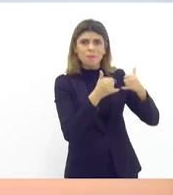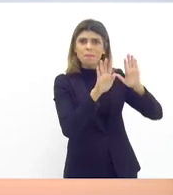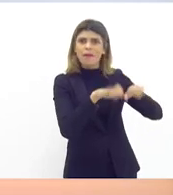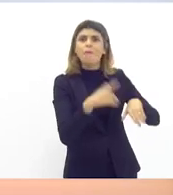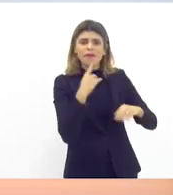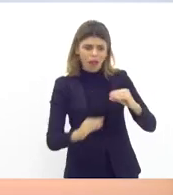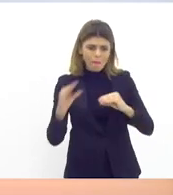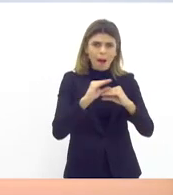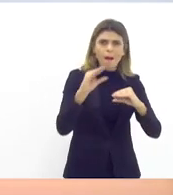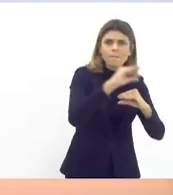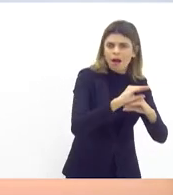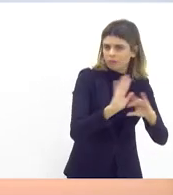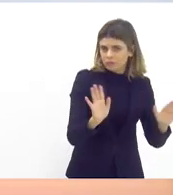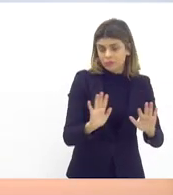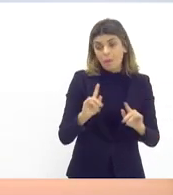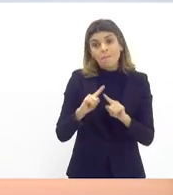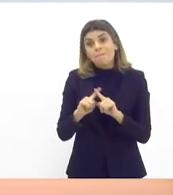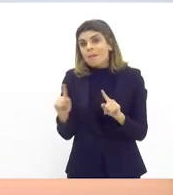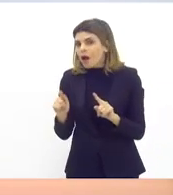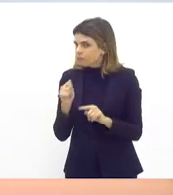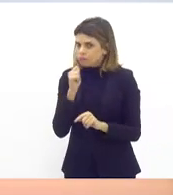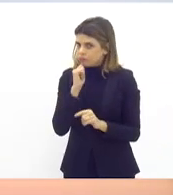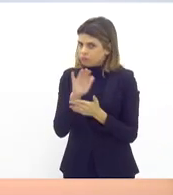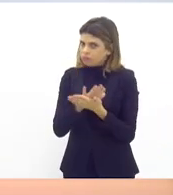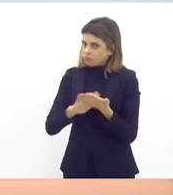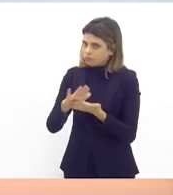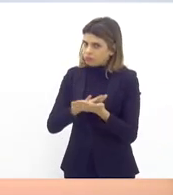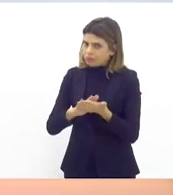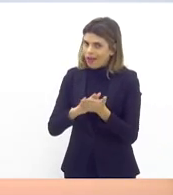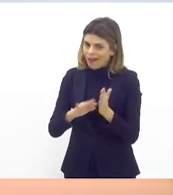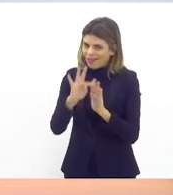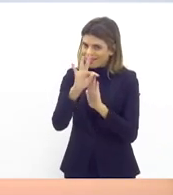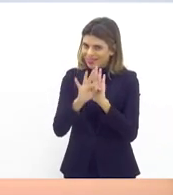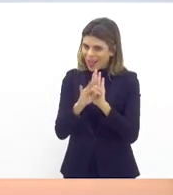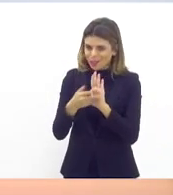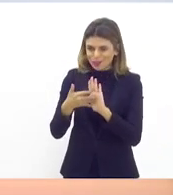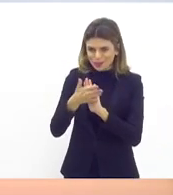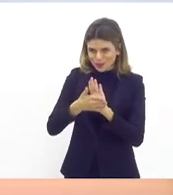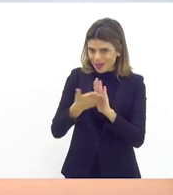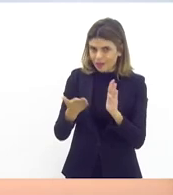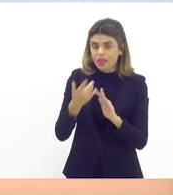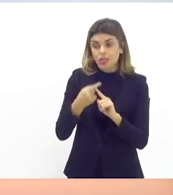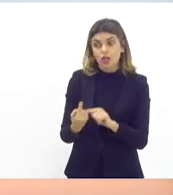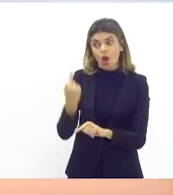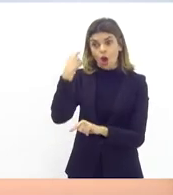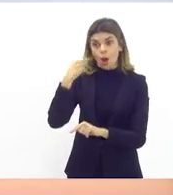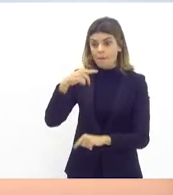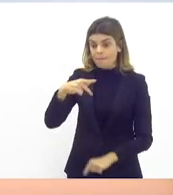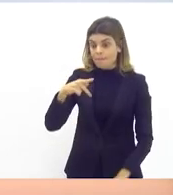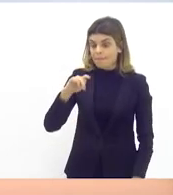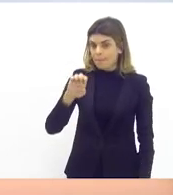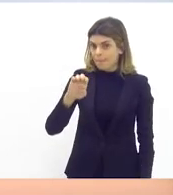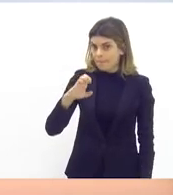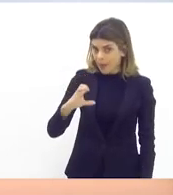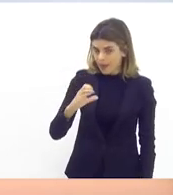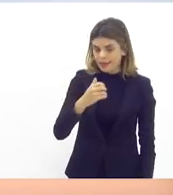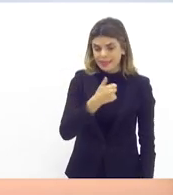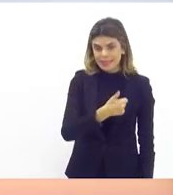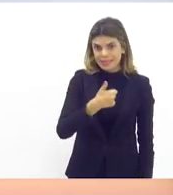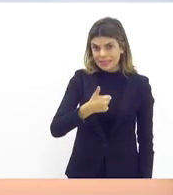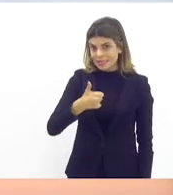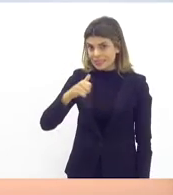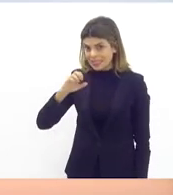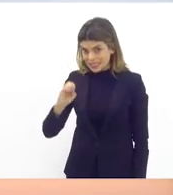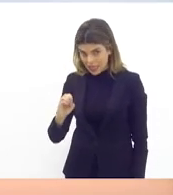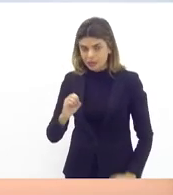Então, na verdade, se bem que isso não está nesse texto agora, na verdade, isso estava na PEC 110, isso não entrou nesse texto agora.